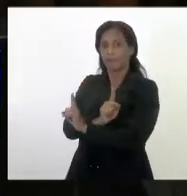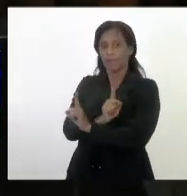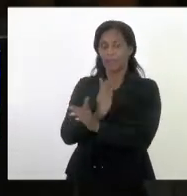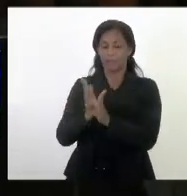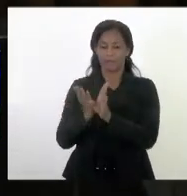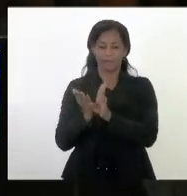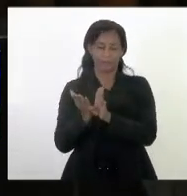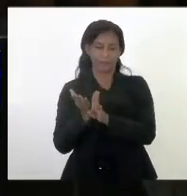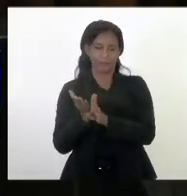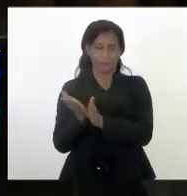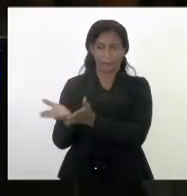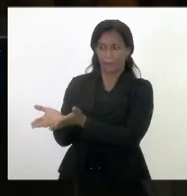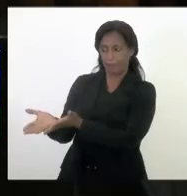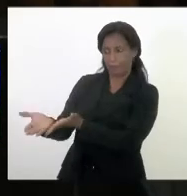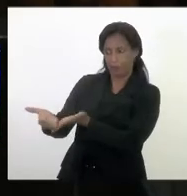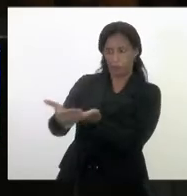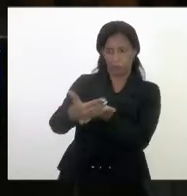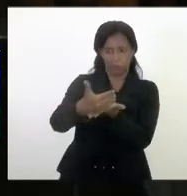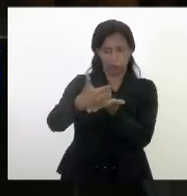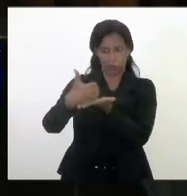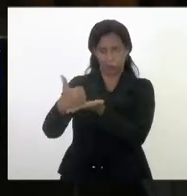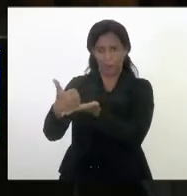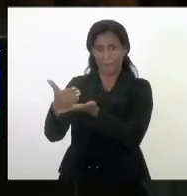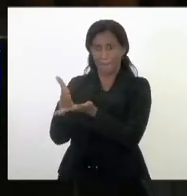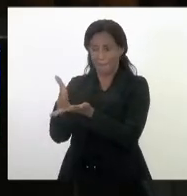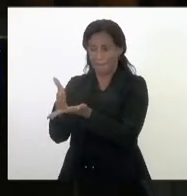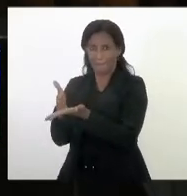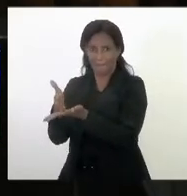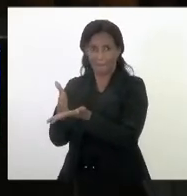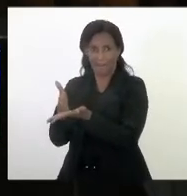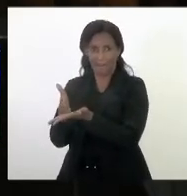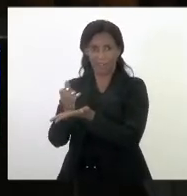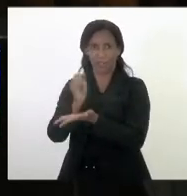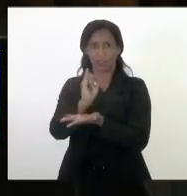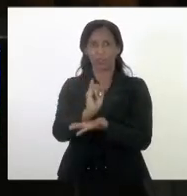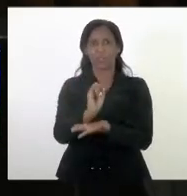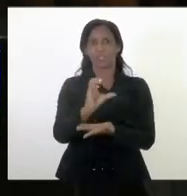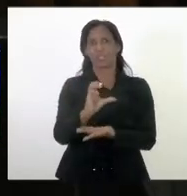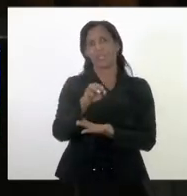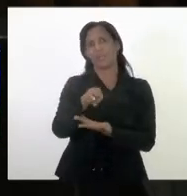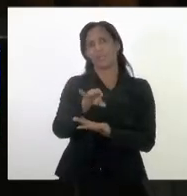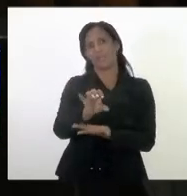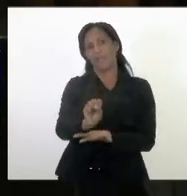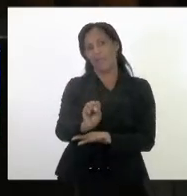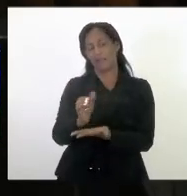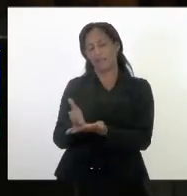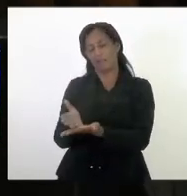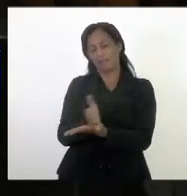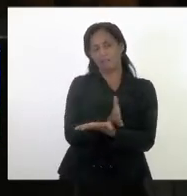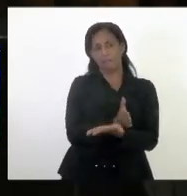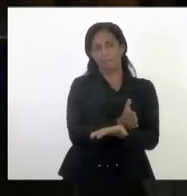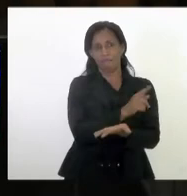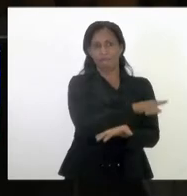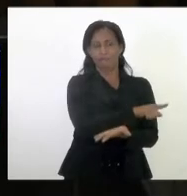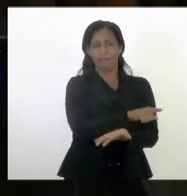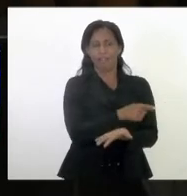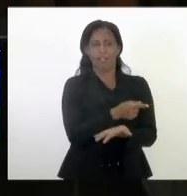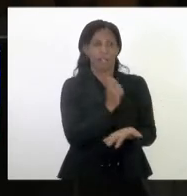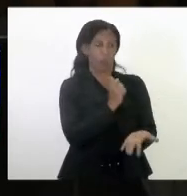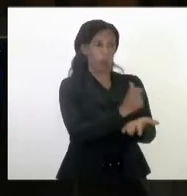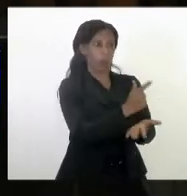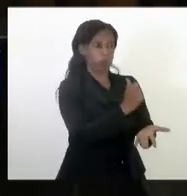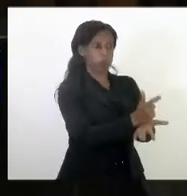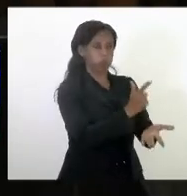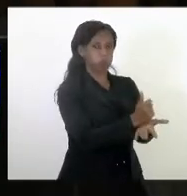dinheiro que é arrecadado, especialmente no ICMS, que é uma outra distorção do mercado de consumo